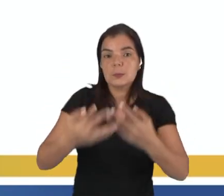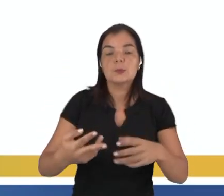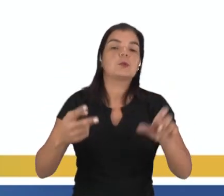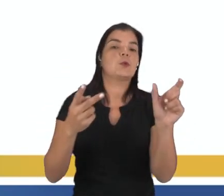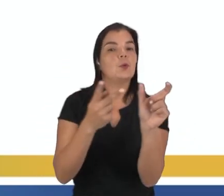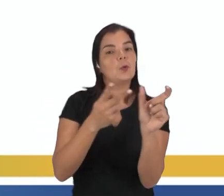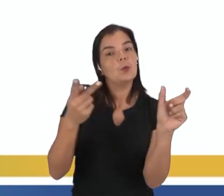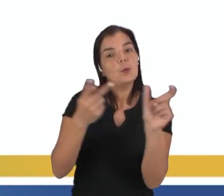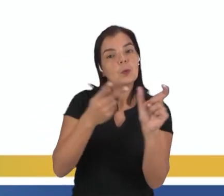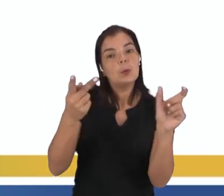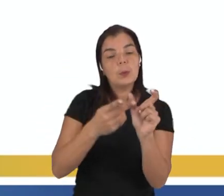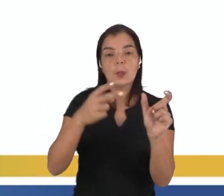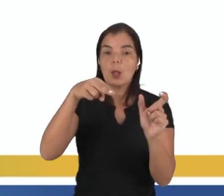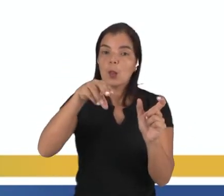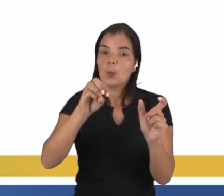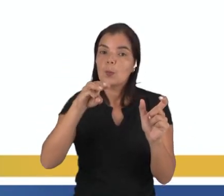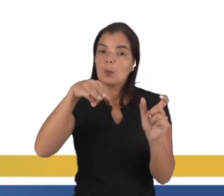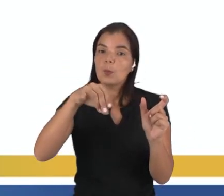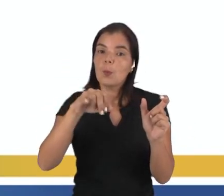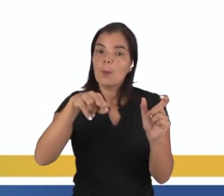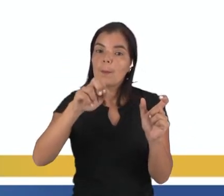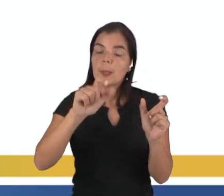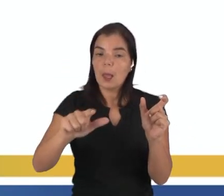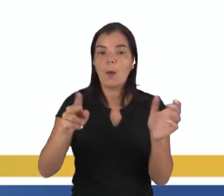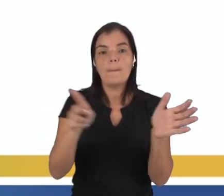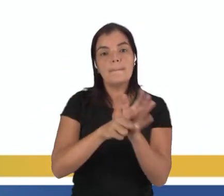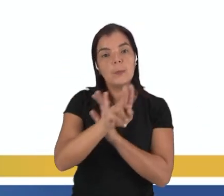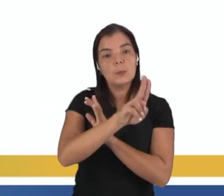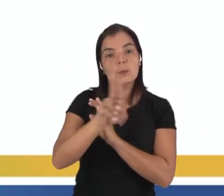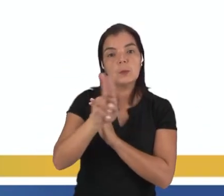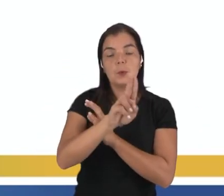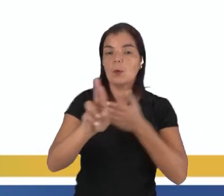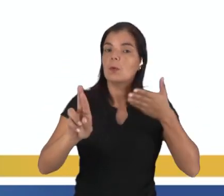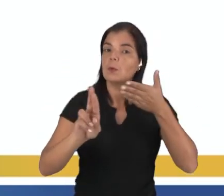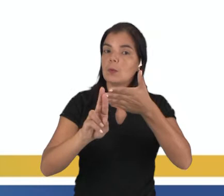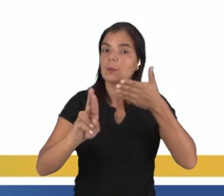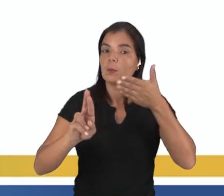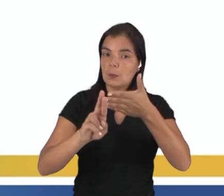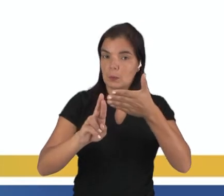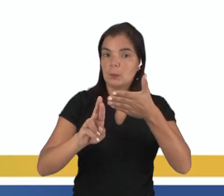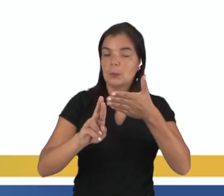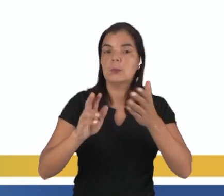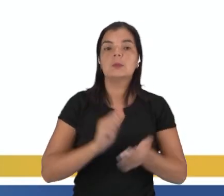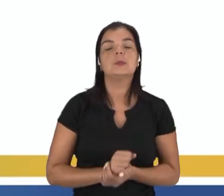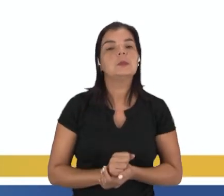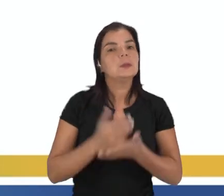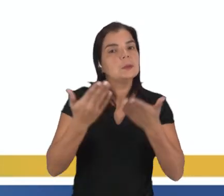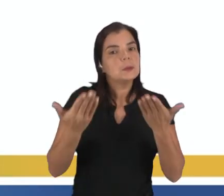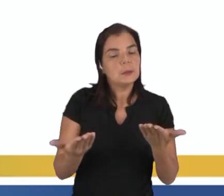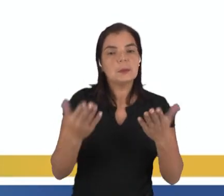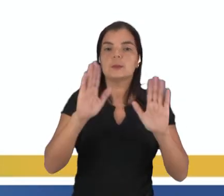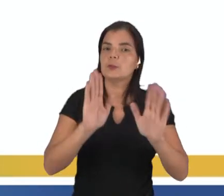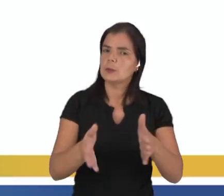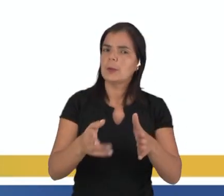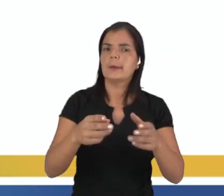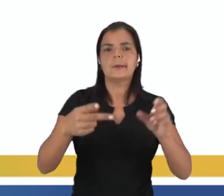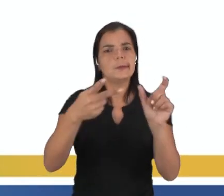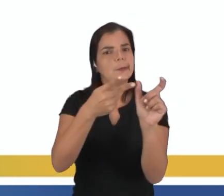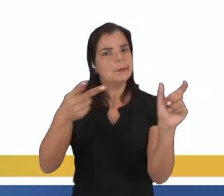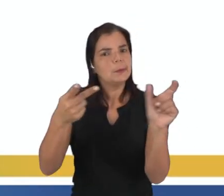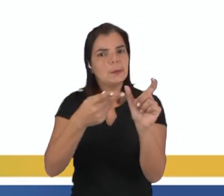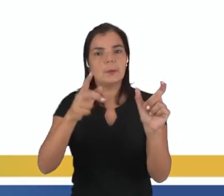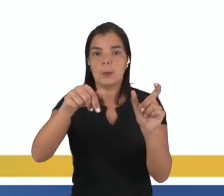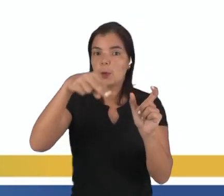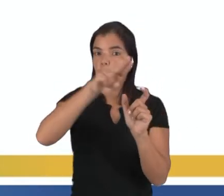predicado nominal. O próprio nome já vai estar se referindo a nome. Então, já que no predicado